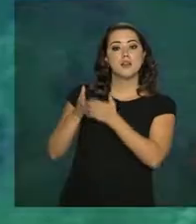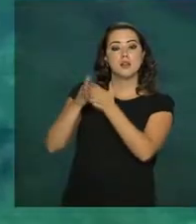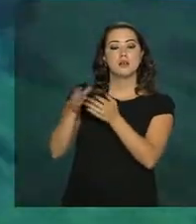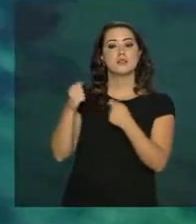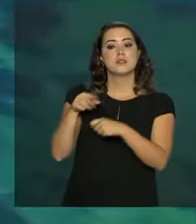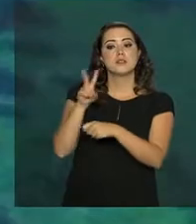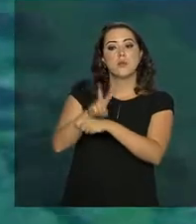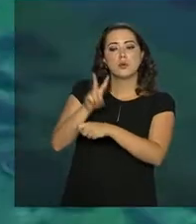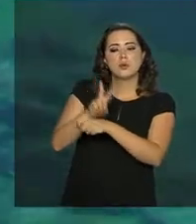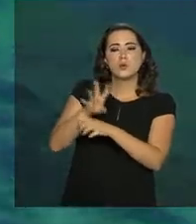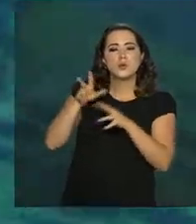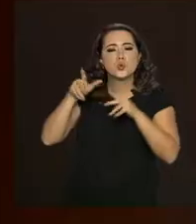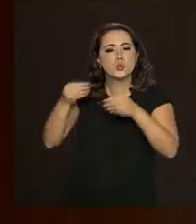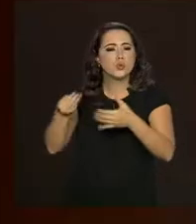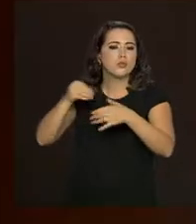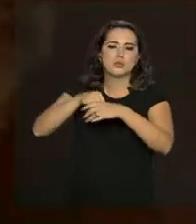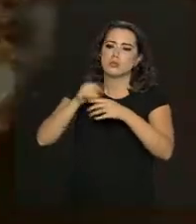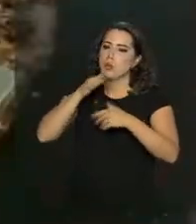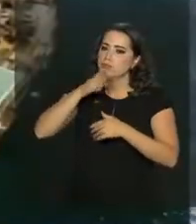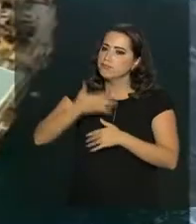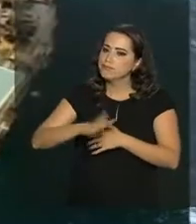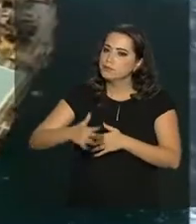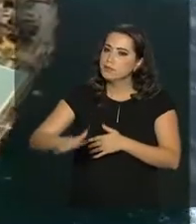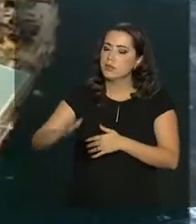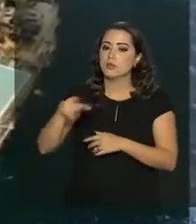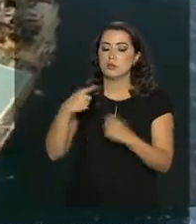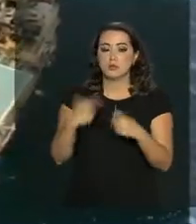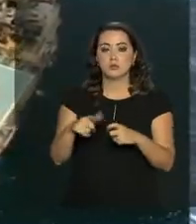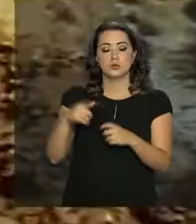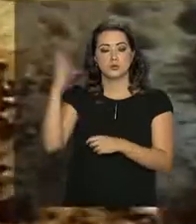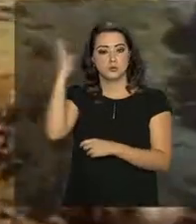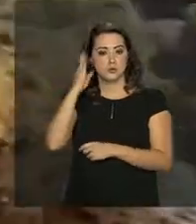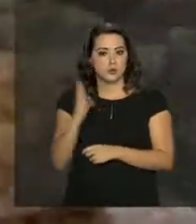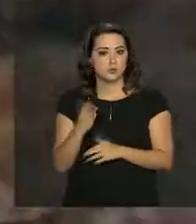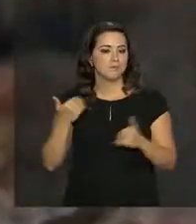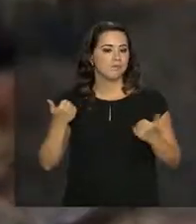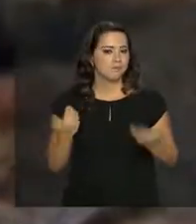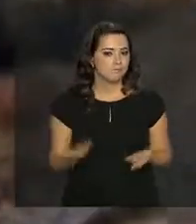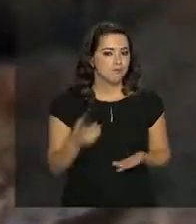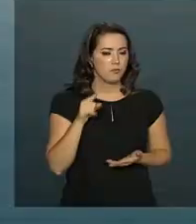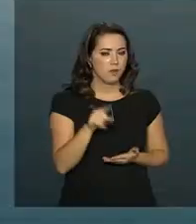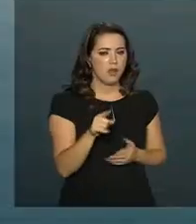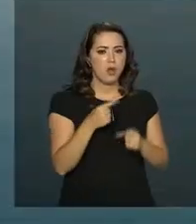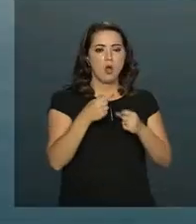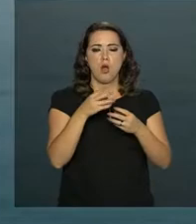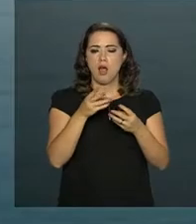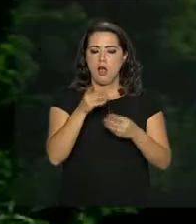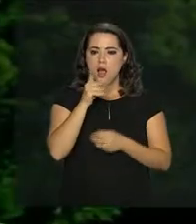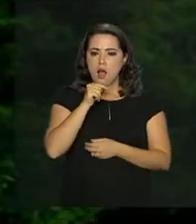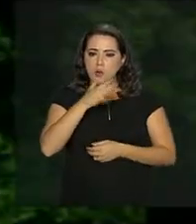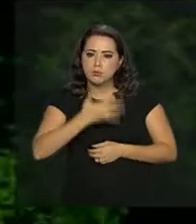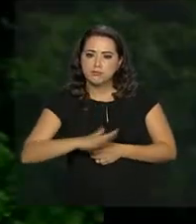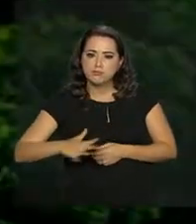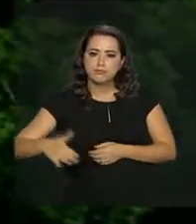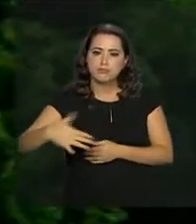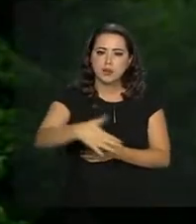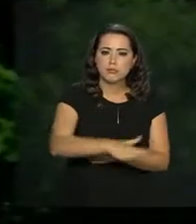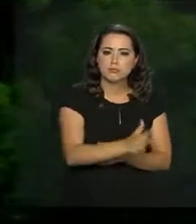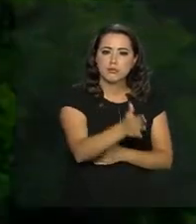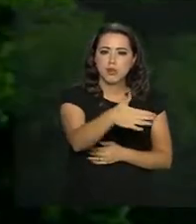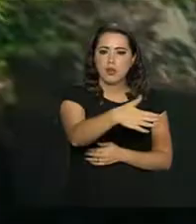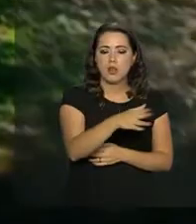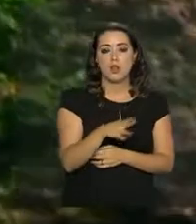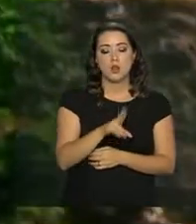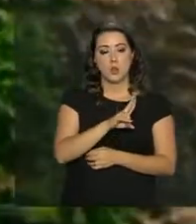minerais, energéticos e biotecnológicos do território marítimo brasileiro. A área oceânica brasileira é chamada de